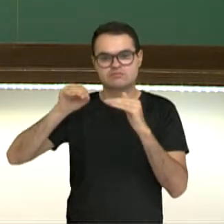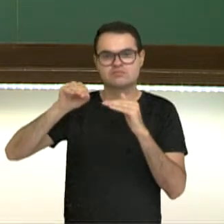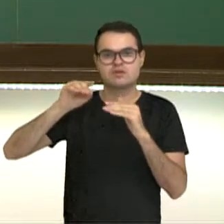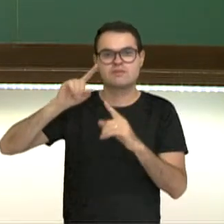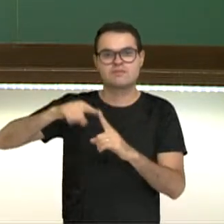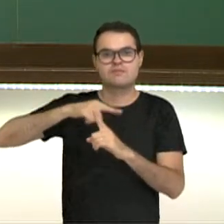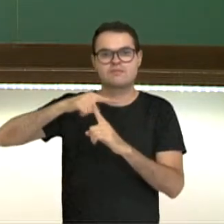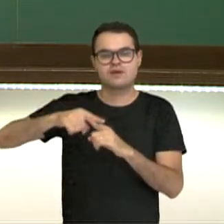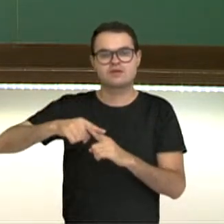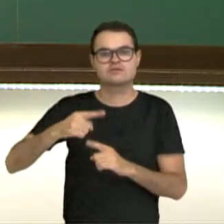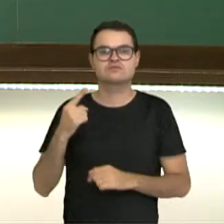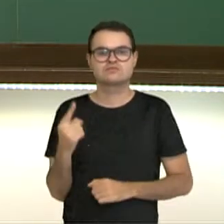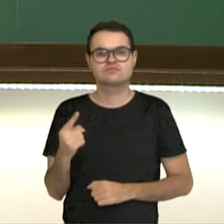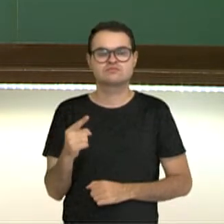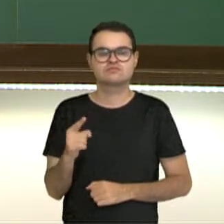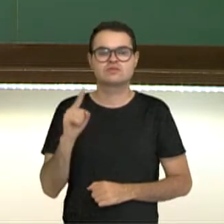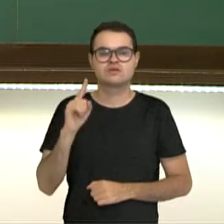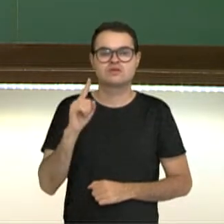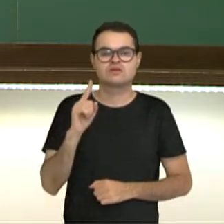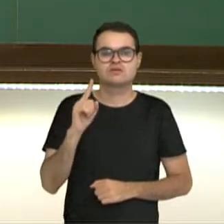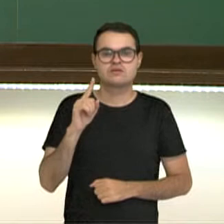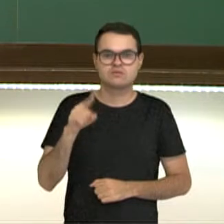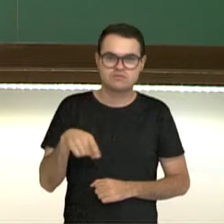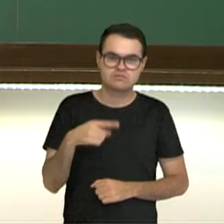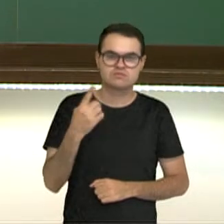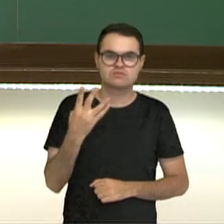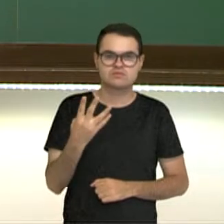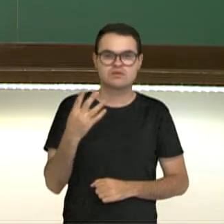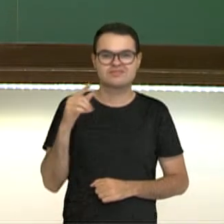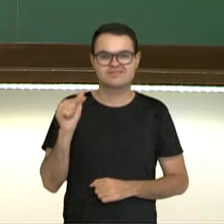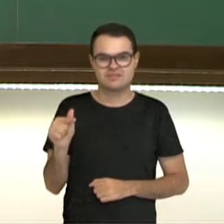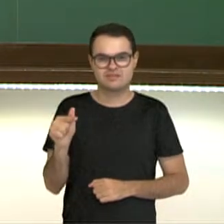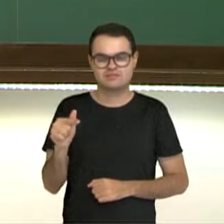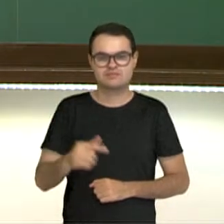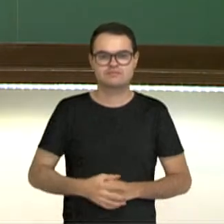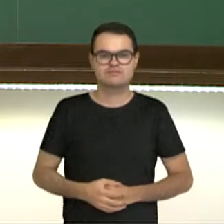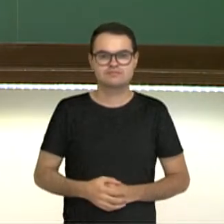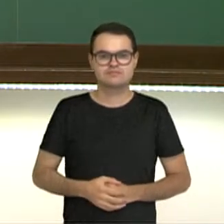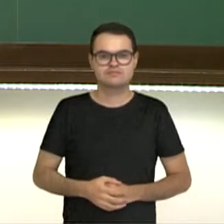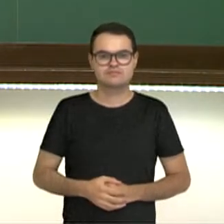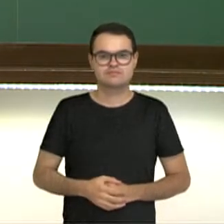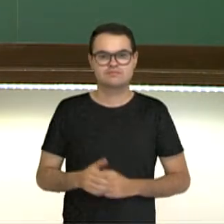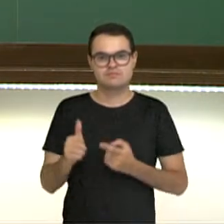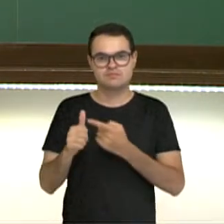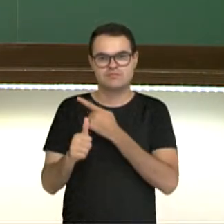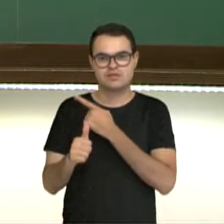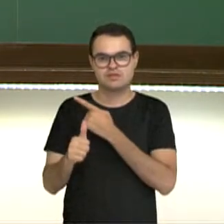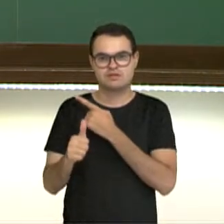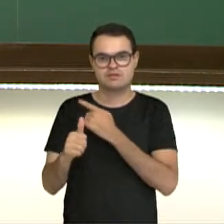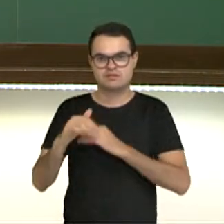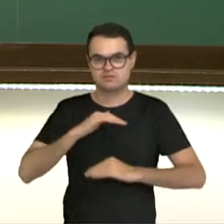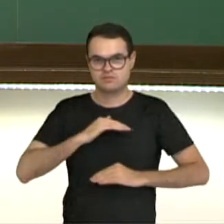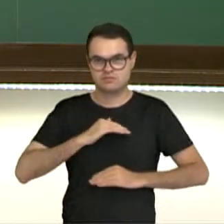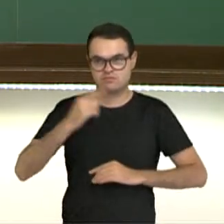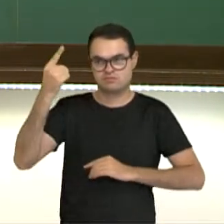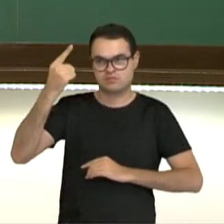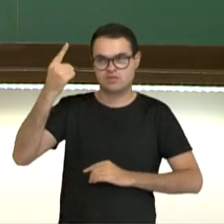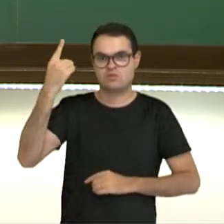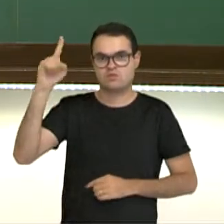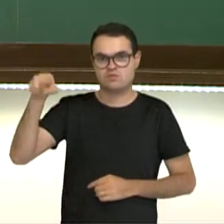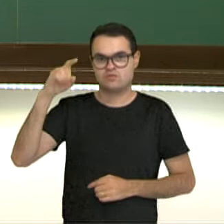mais 1. Então, vai ficar o quê? 1,47. Então, já sabemos, na primeira situação, 1,85. Na